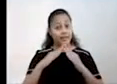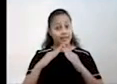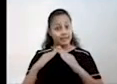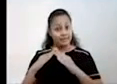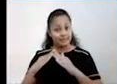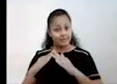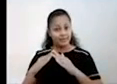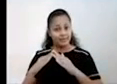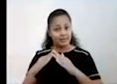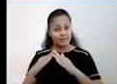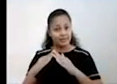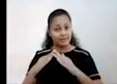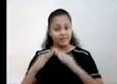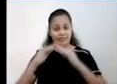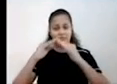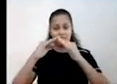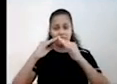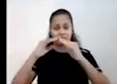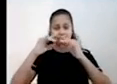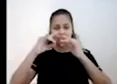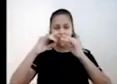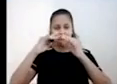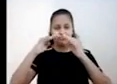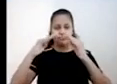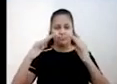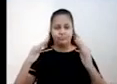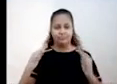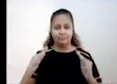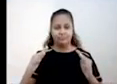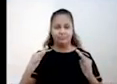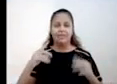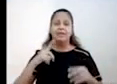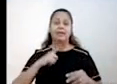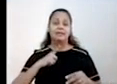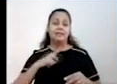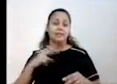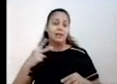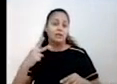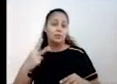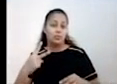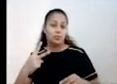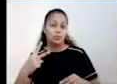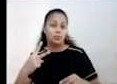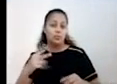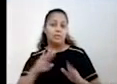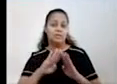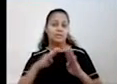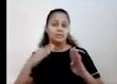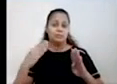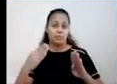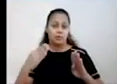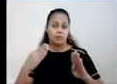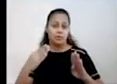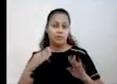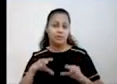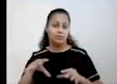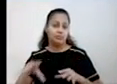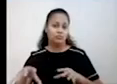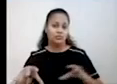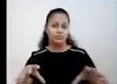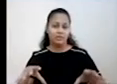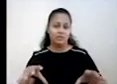Essas casas com forma oval têm em geral duas portas e são divididas internamente em lugares de